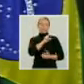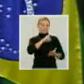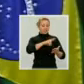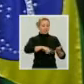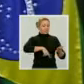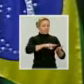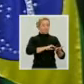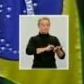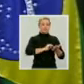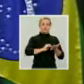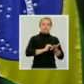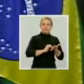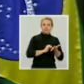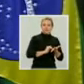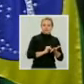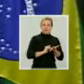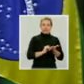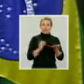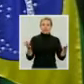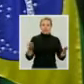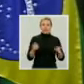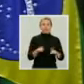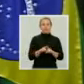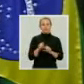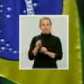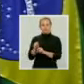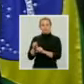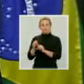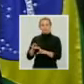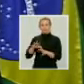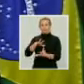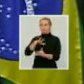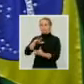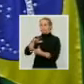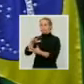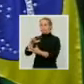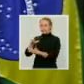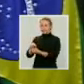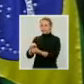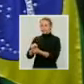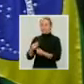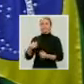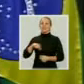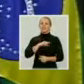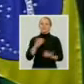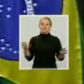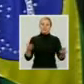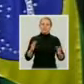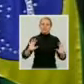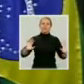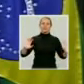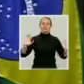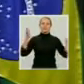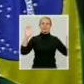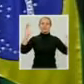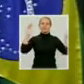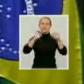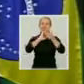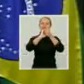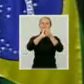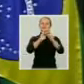E é com essa evocação educacional e universal, que estamos aqui para saudar o